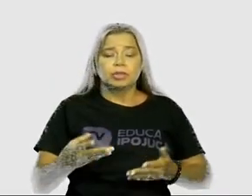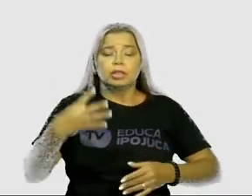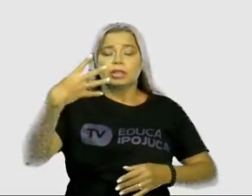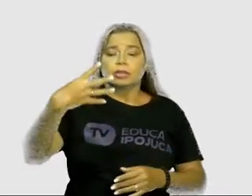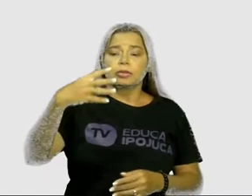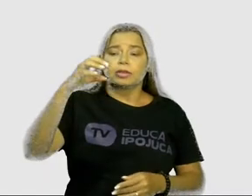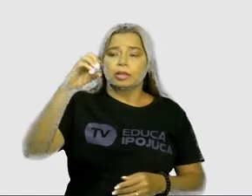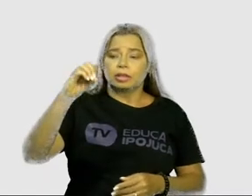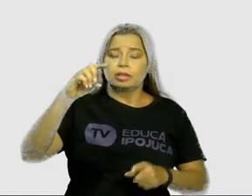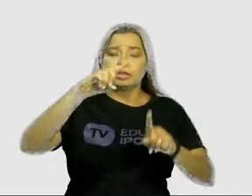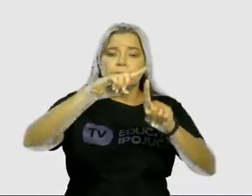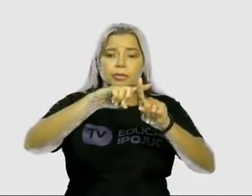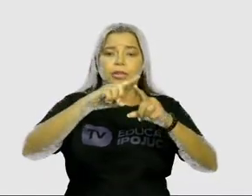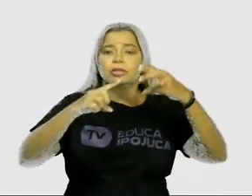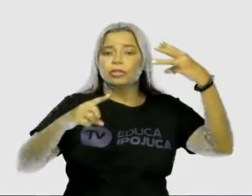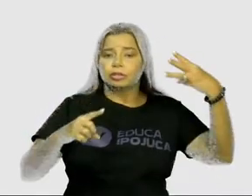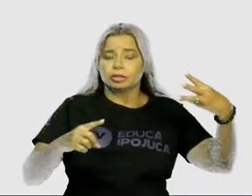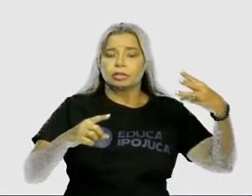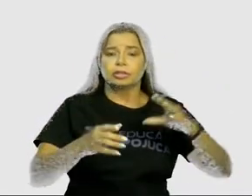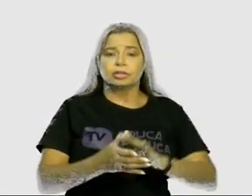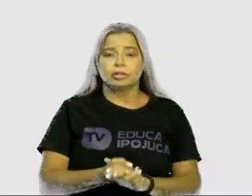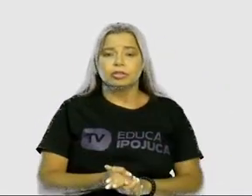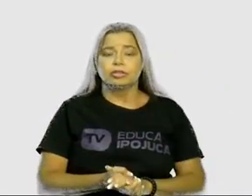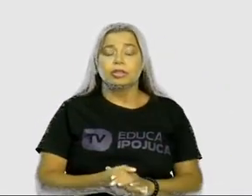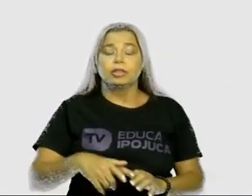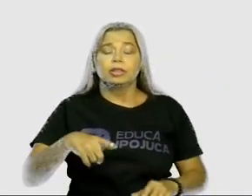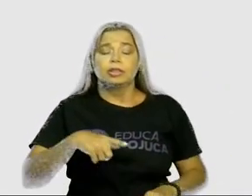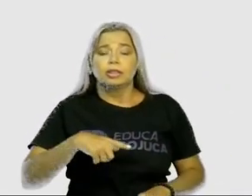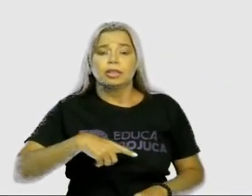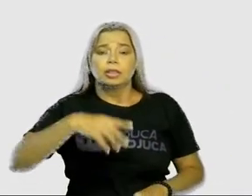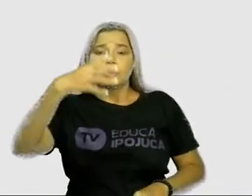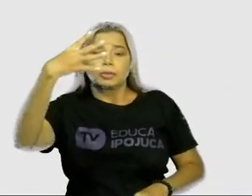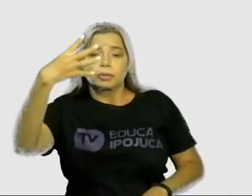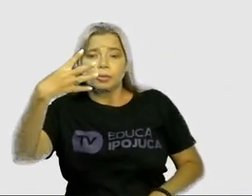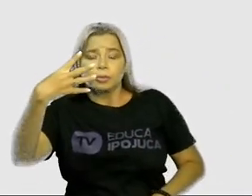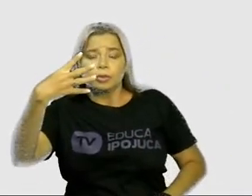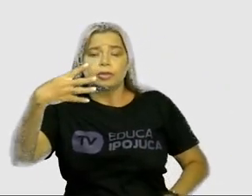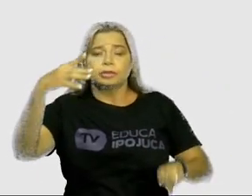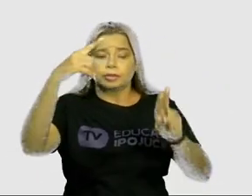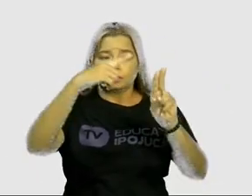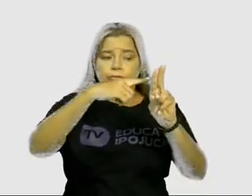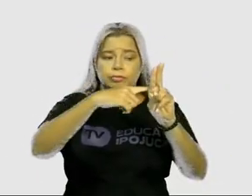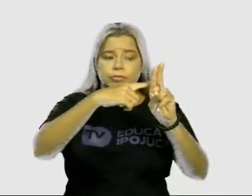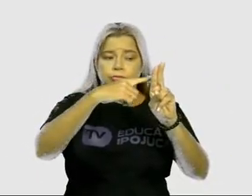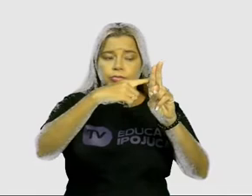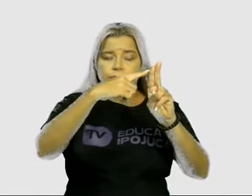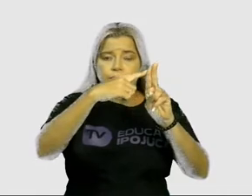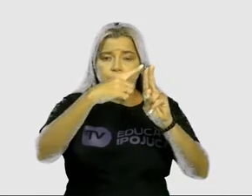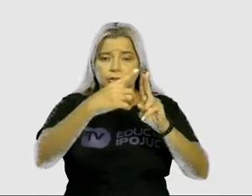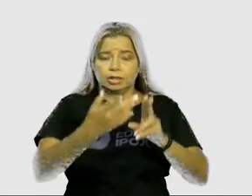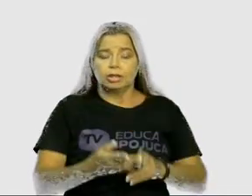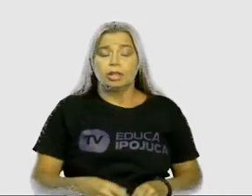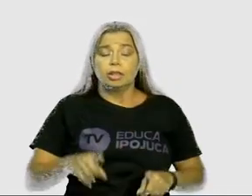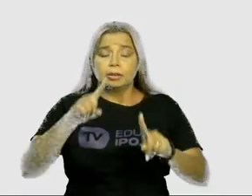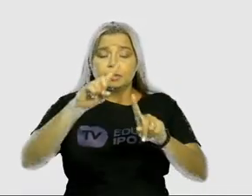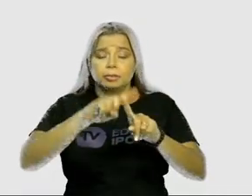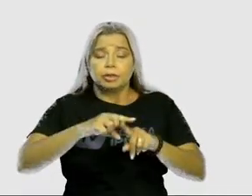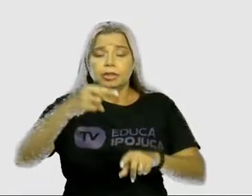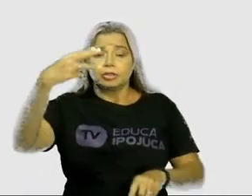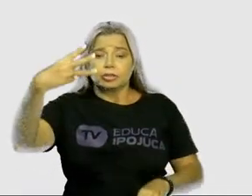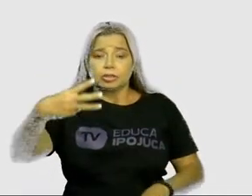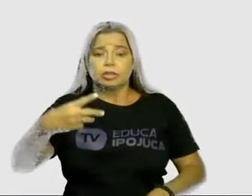o 43 ele tem o que quatro dezena e três unidades então ele vai ser o que o 43